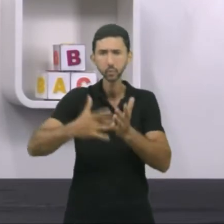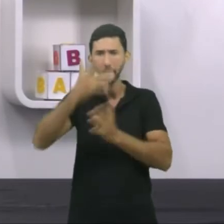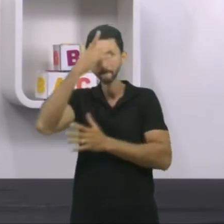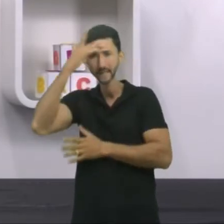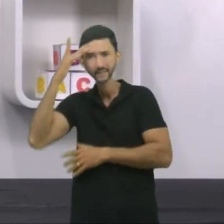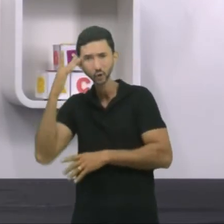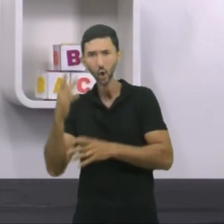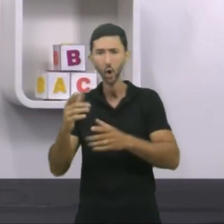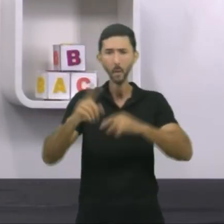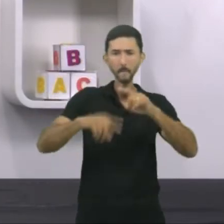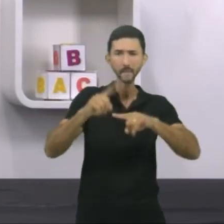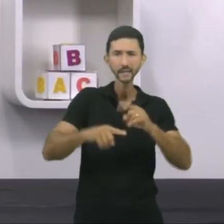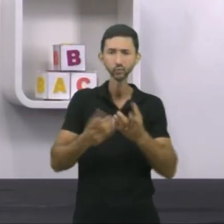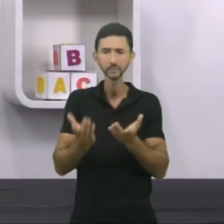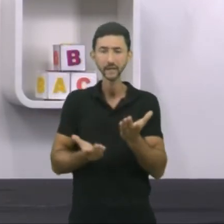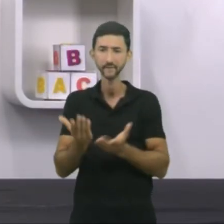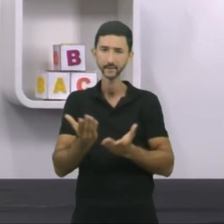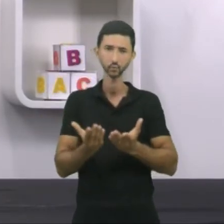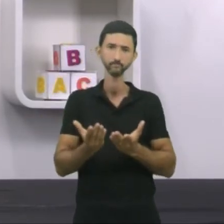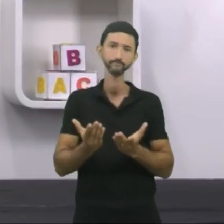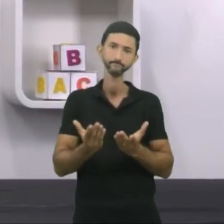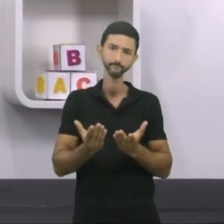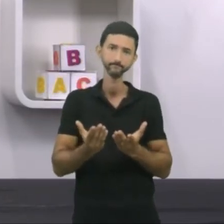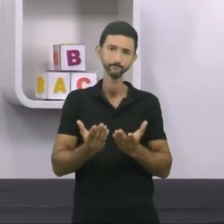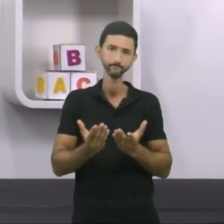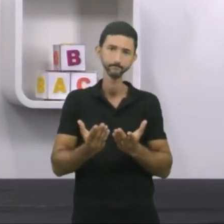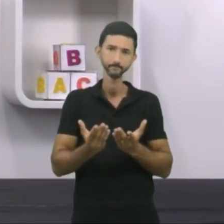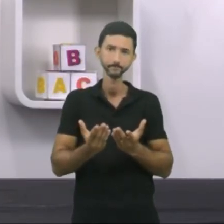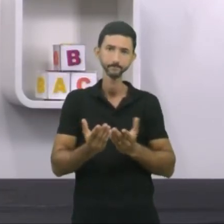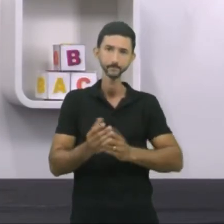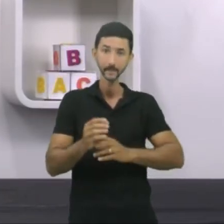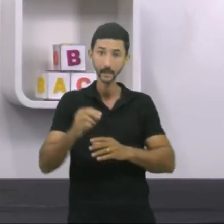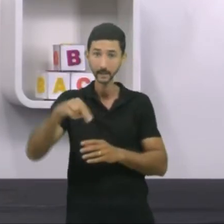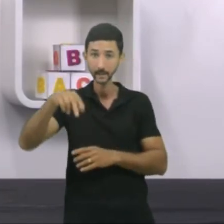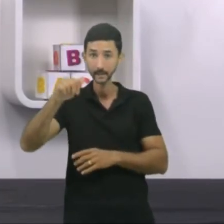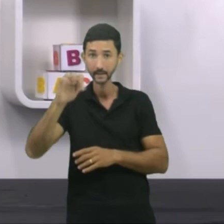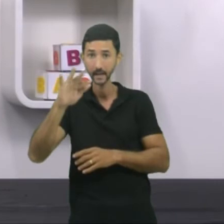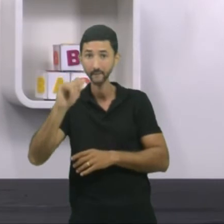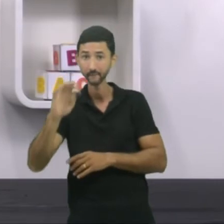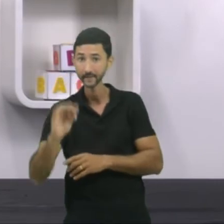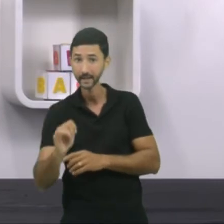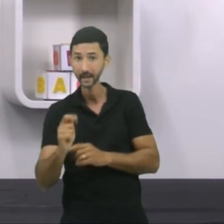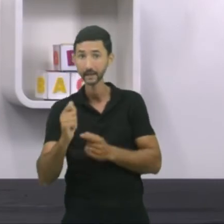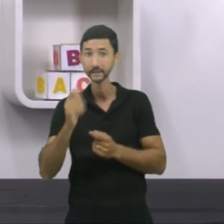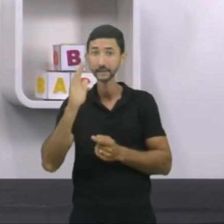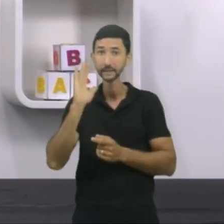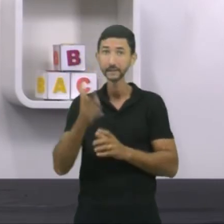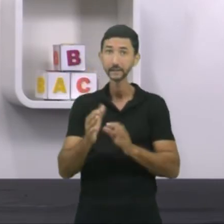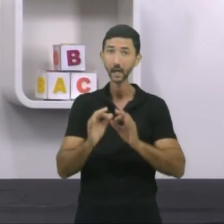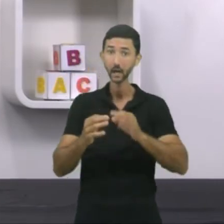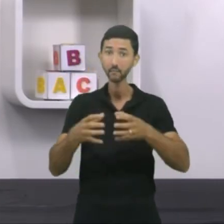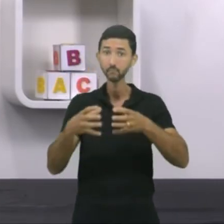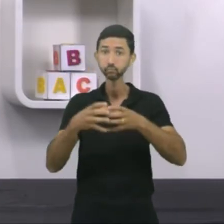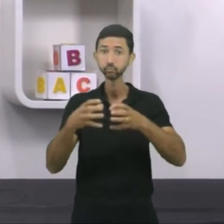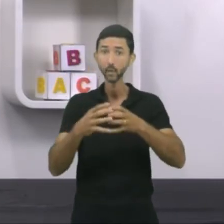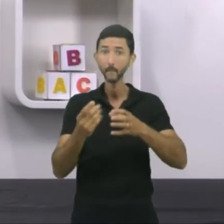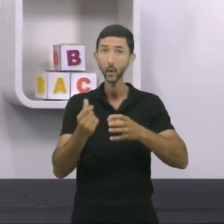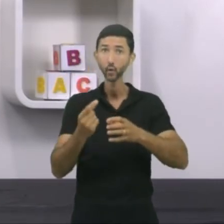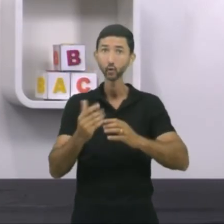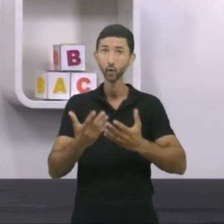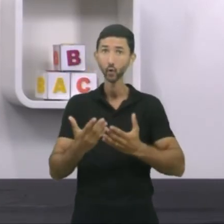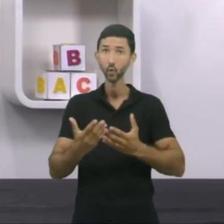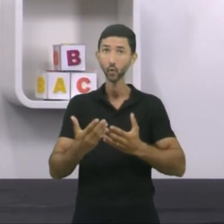pessoas, mercadorias e serviços. O NAFTA já nasceu para ser um bloco econômico